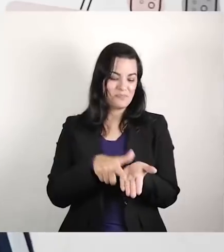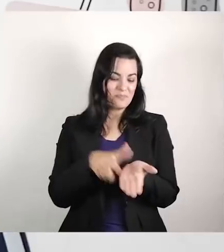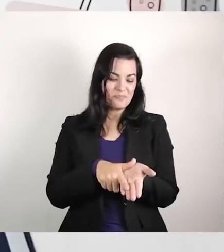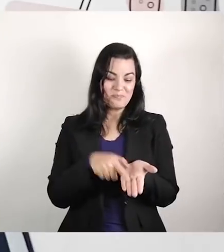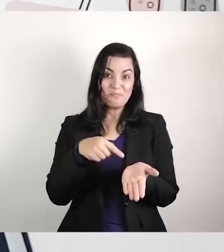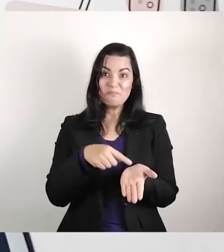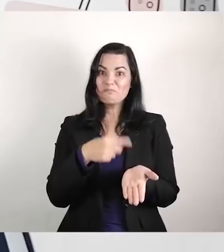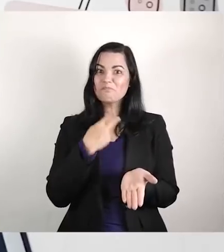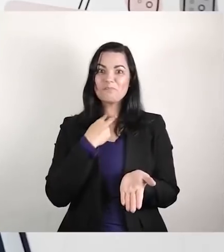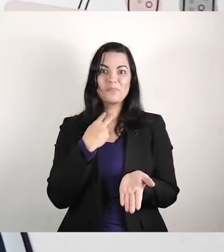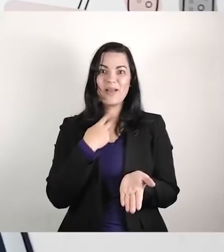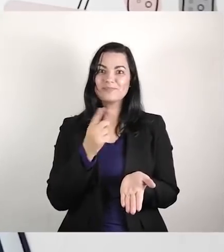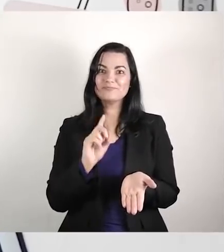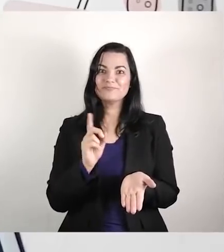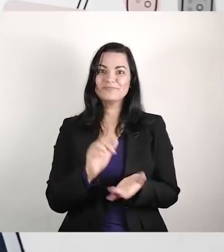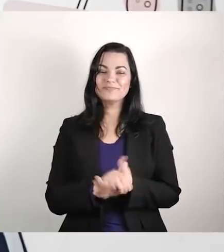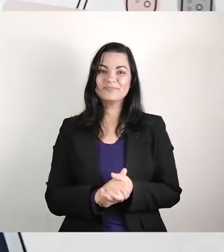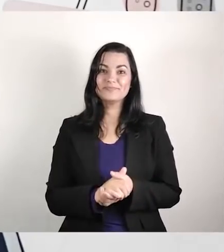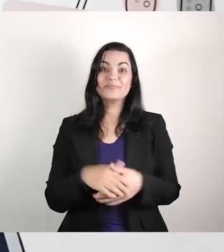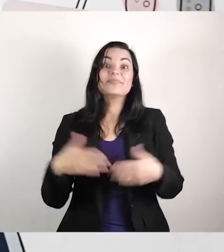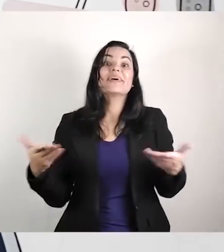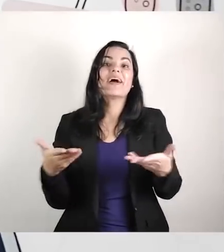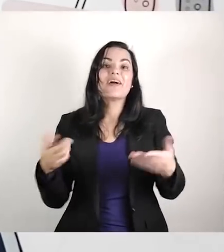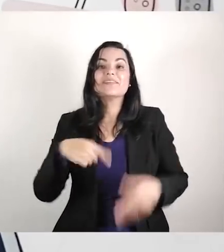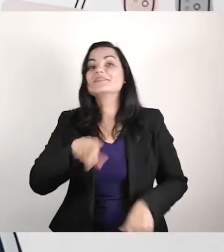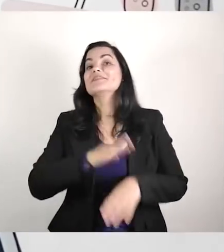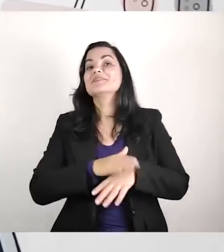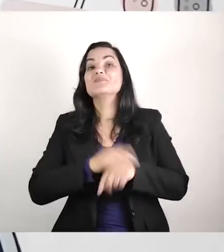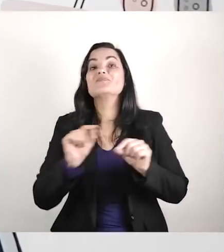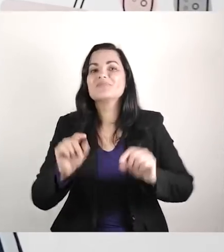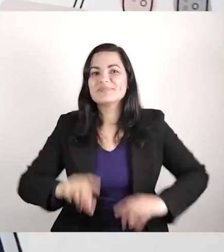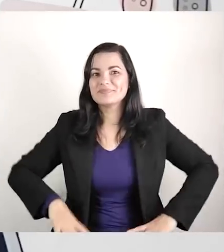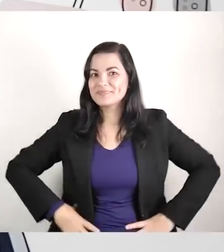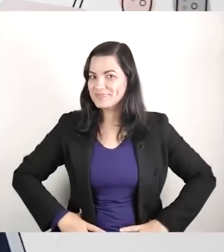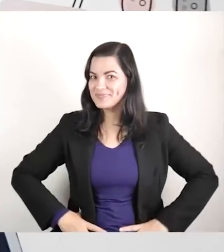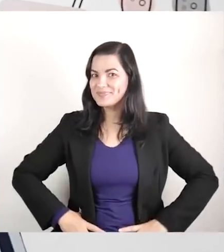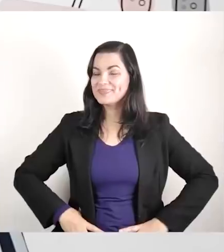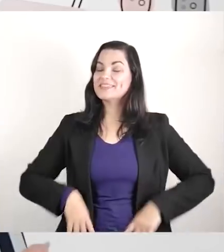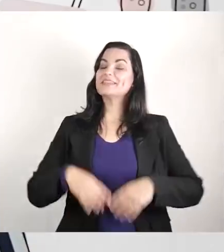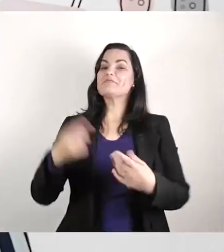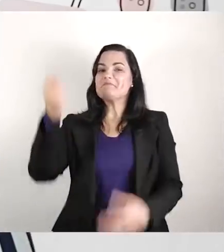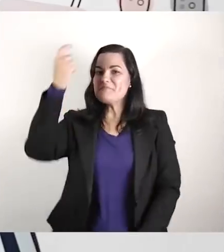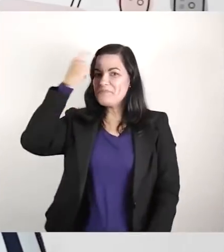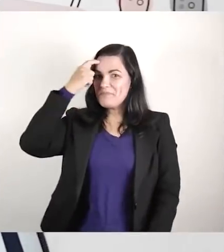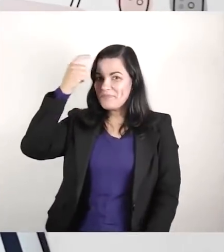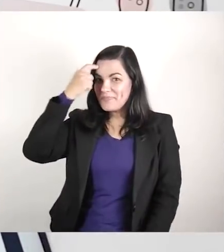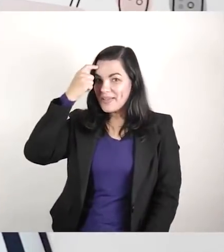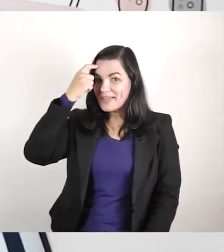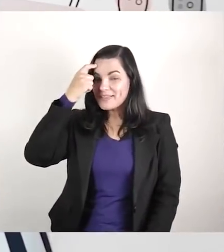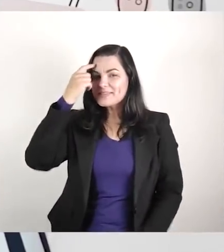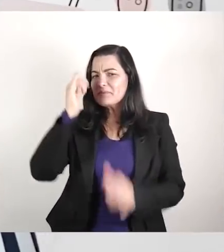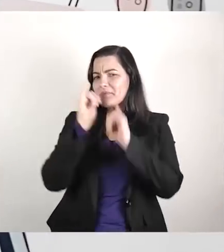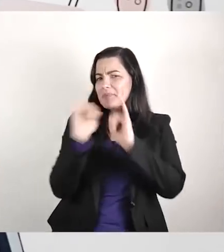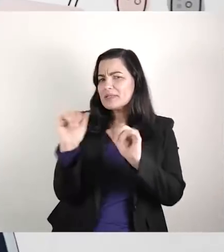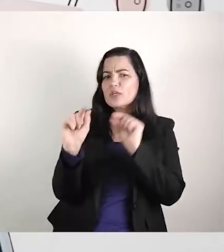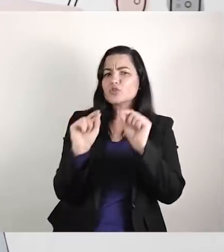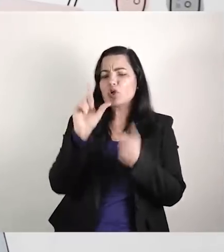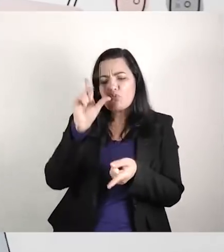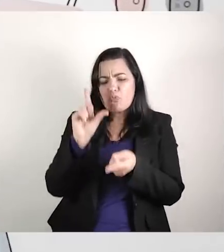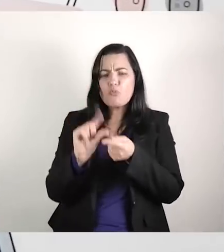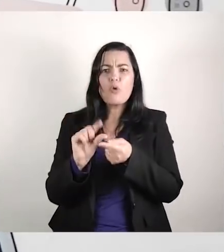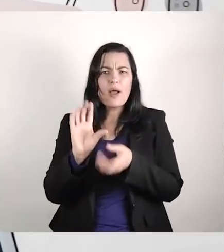papel. Aí agora, o que vocês vão fazer por aí? Então, além de pensar na mensagem, uma